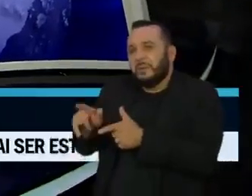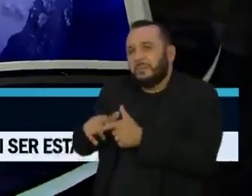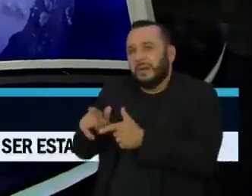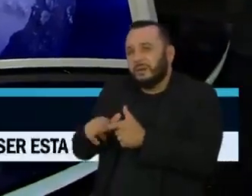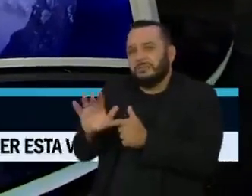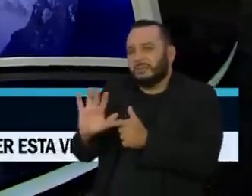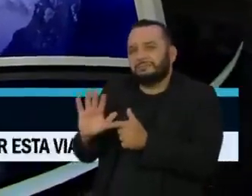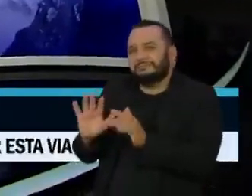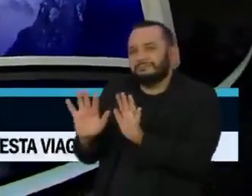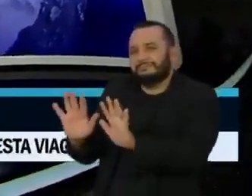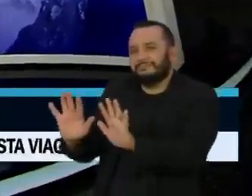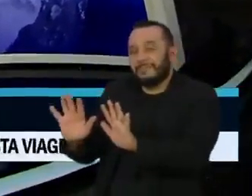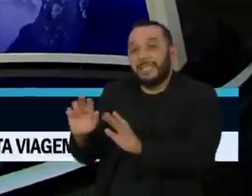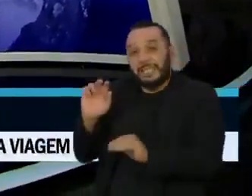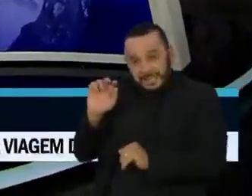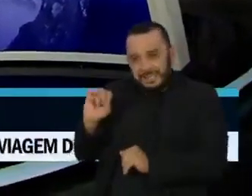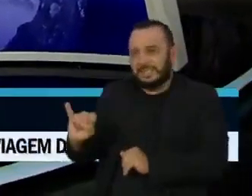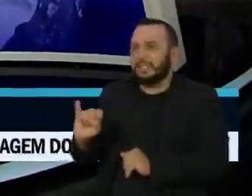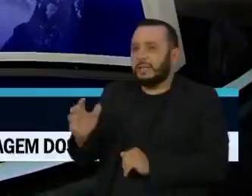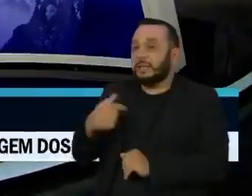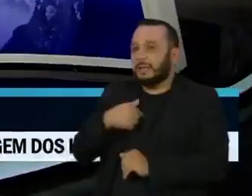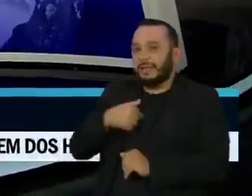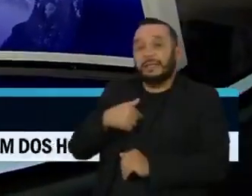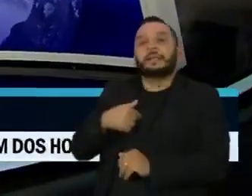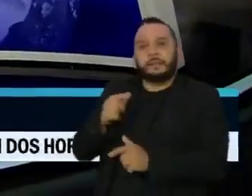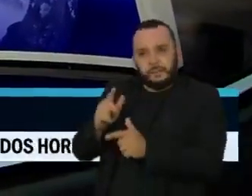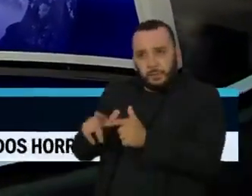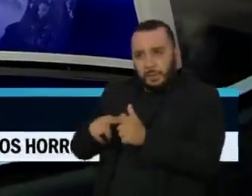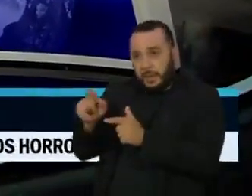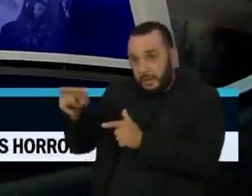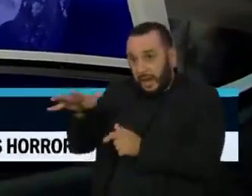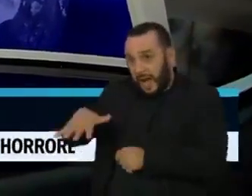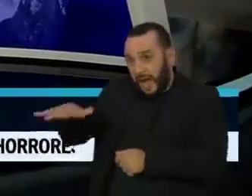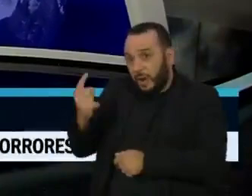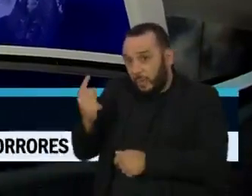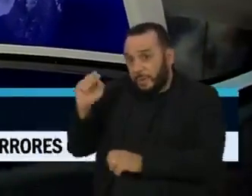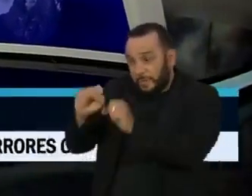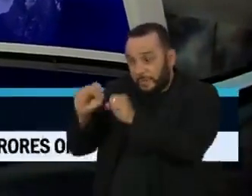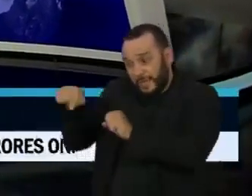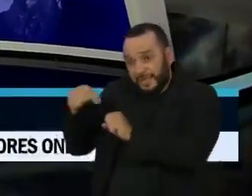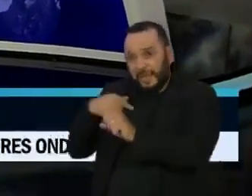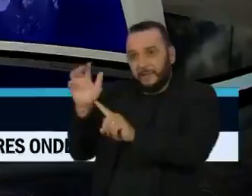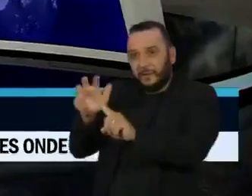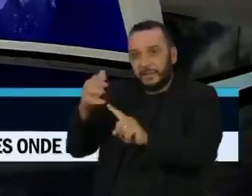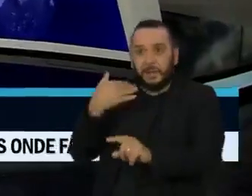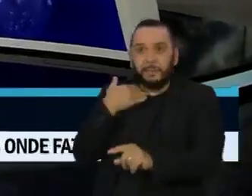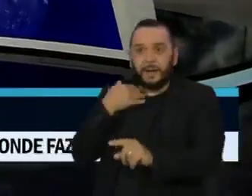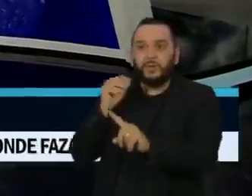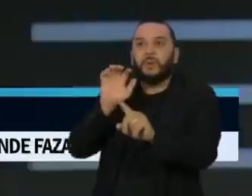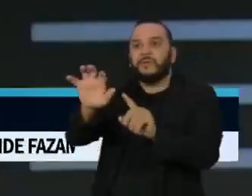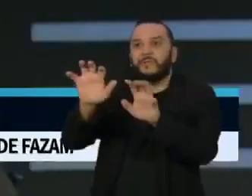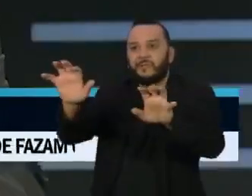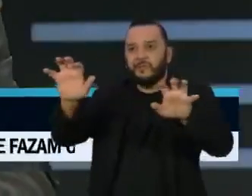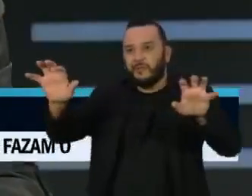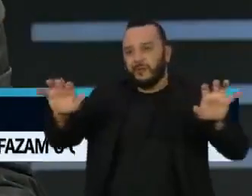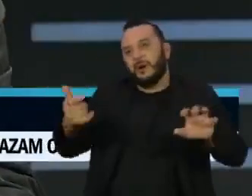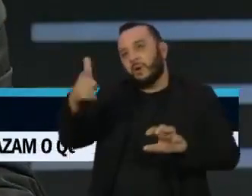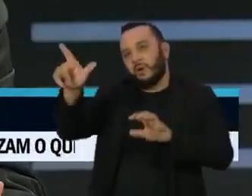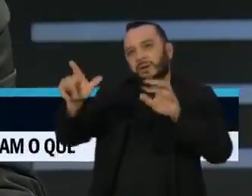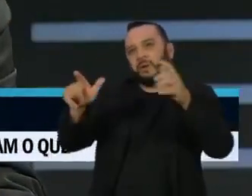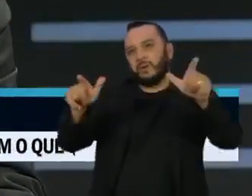A grande questão é se ela for de novo um sinal de fragilidade do campo do ponto de vista bancário que ele difícil e de outras